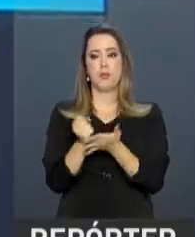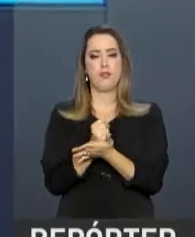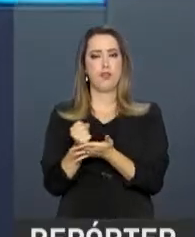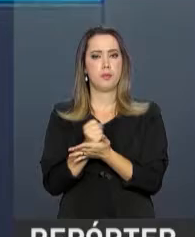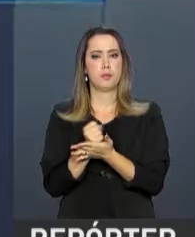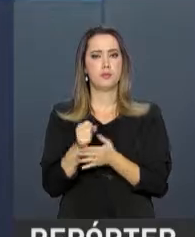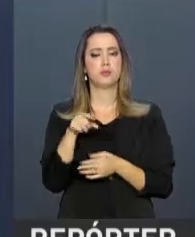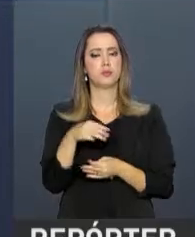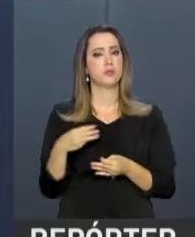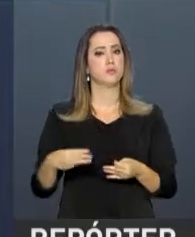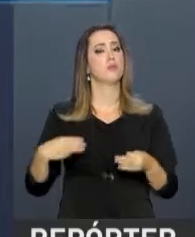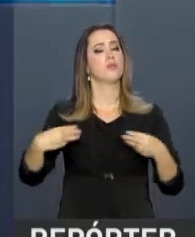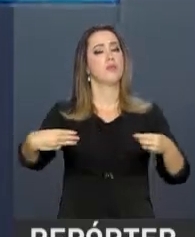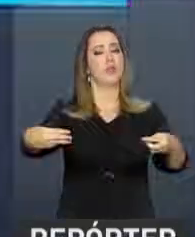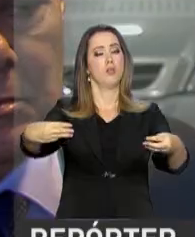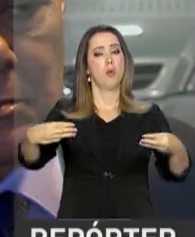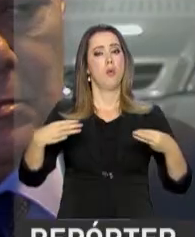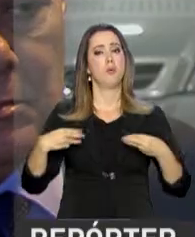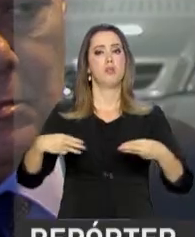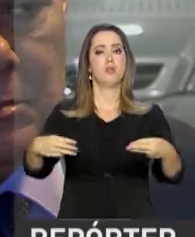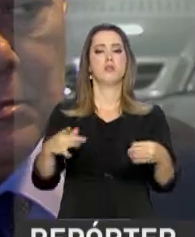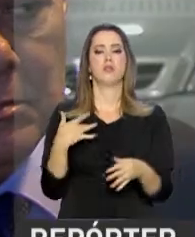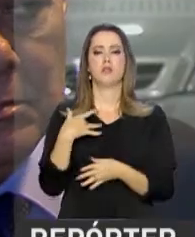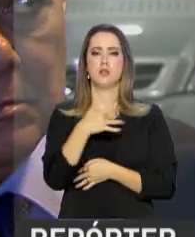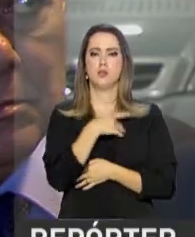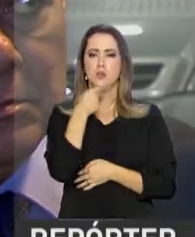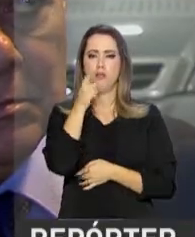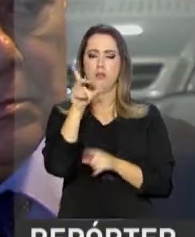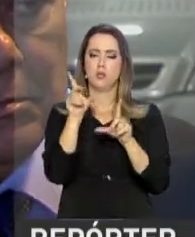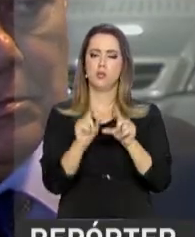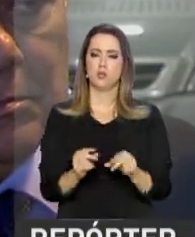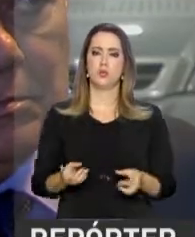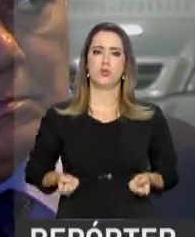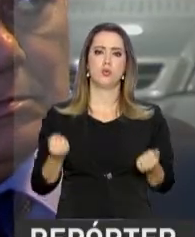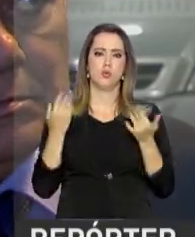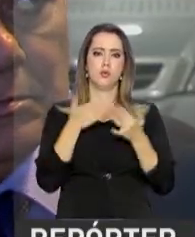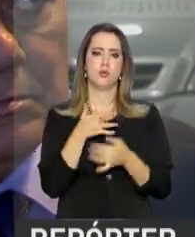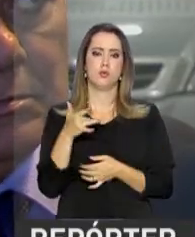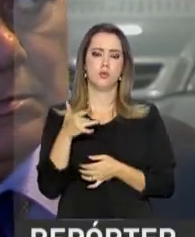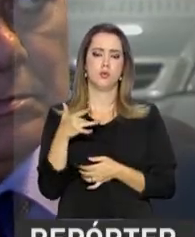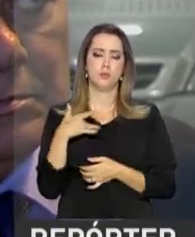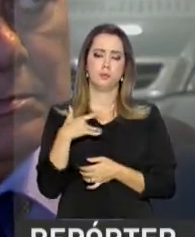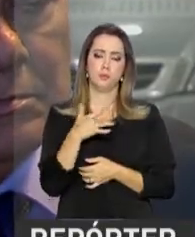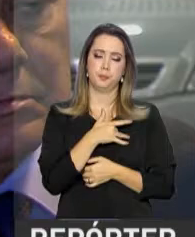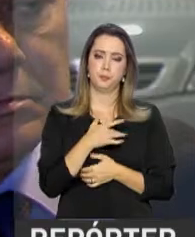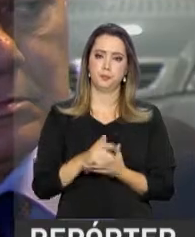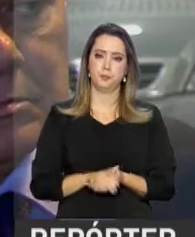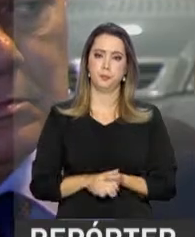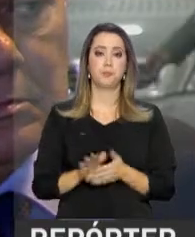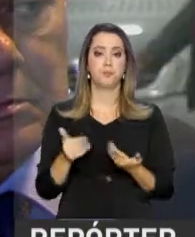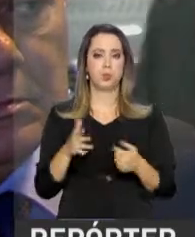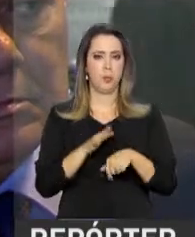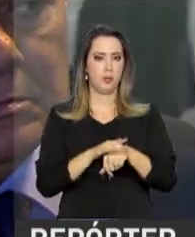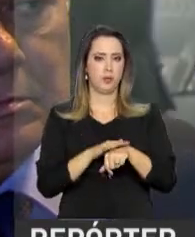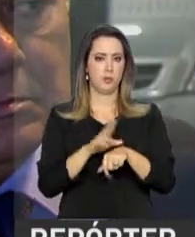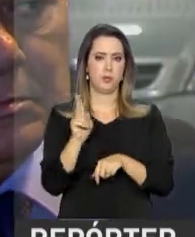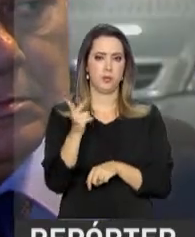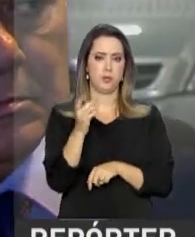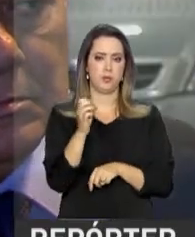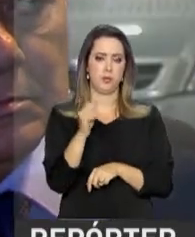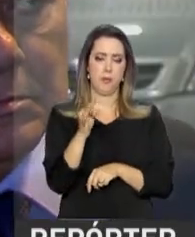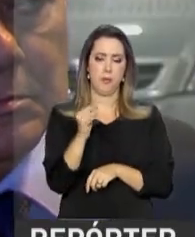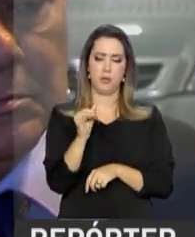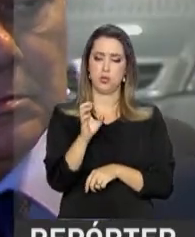ministro da saúde destaca também a redução de custos para o sus para a hepatite c nós temos um programa de